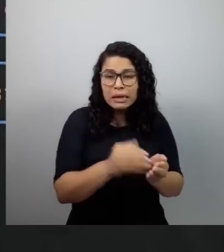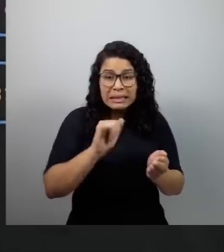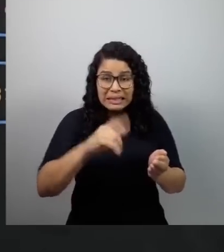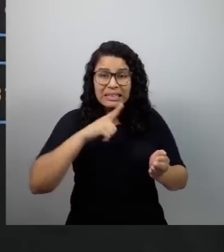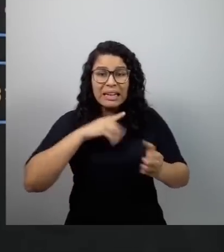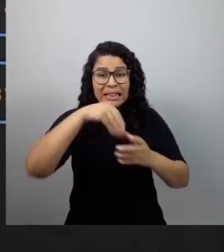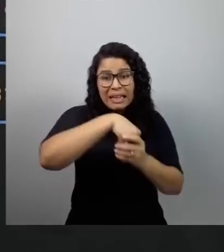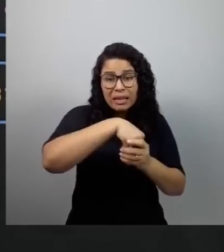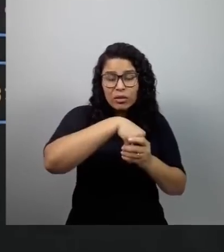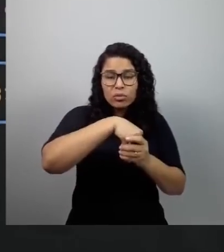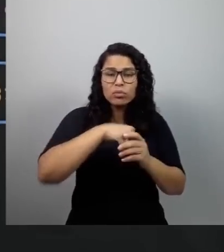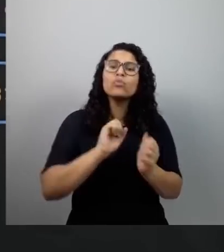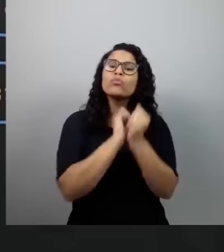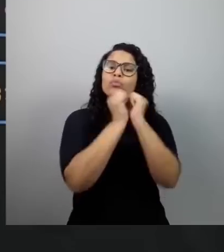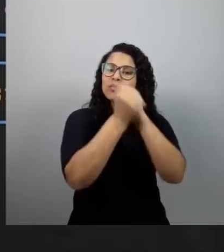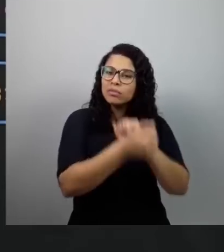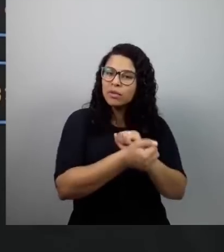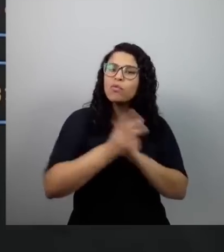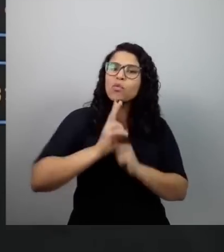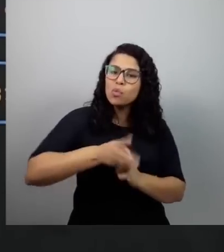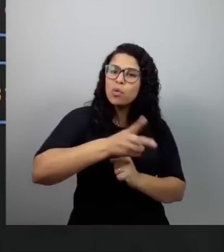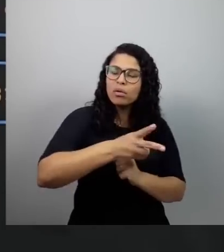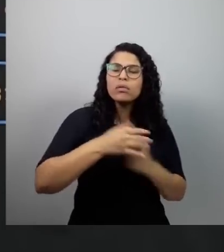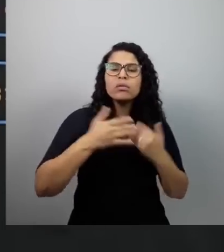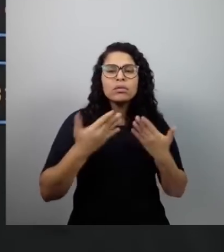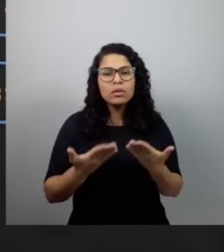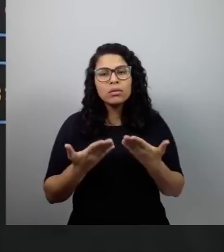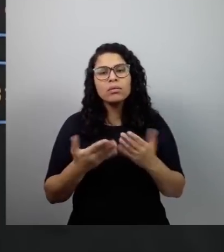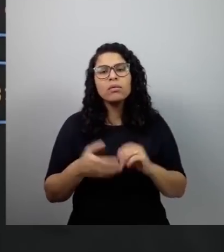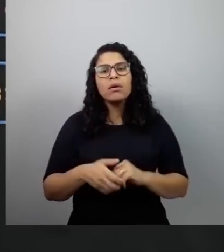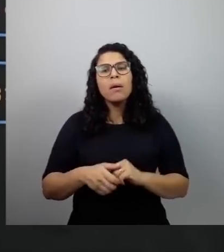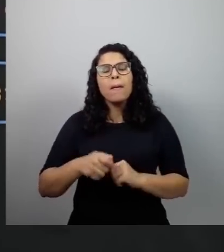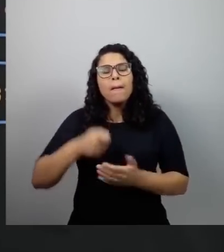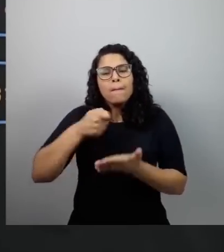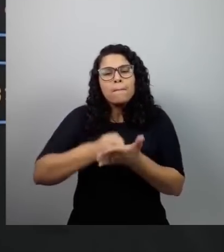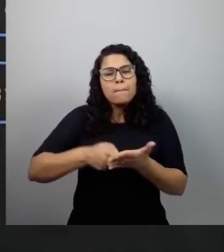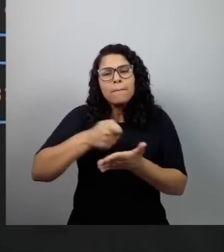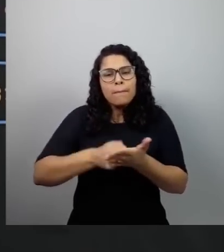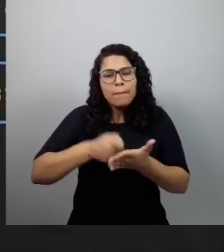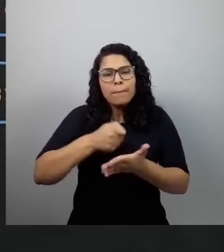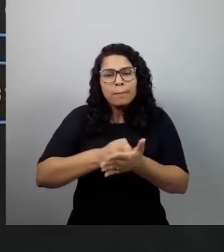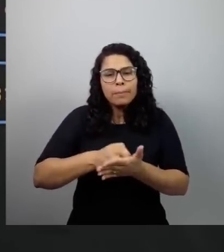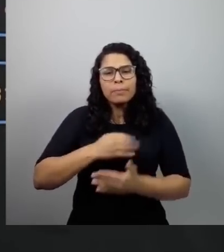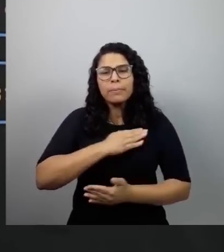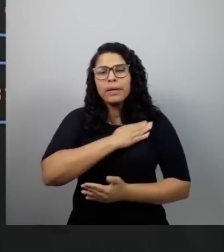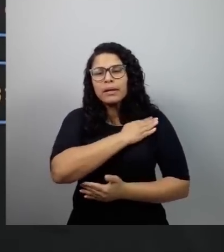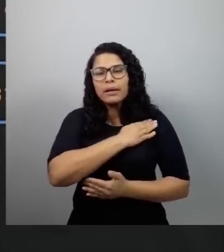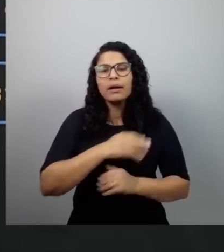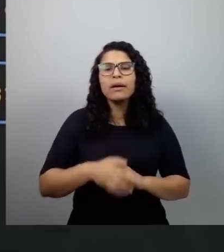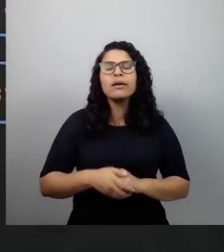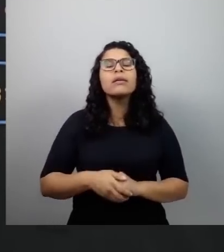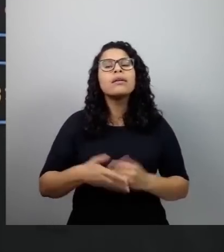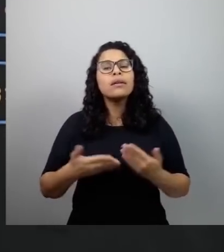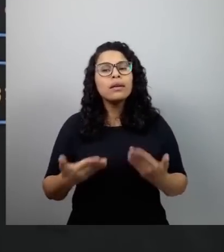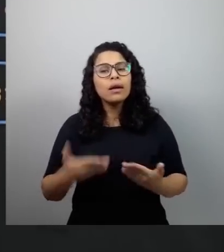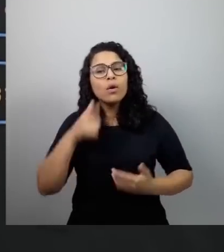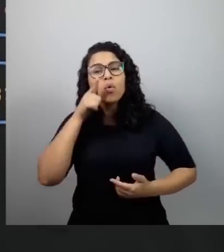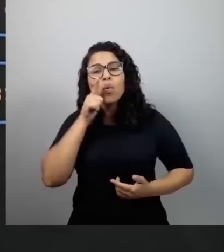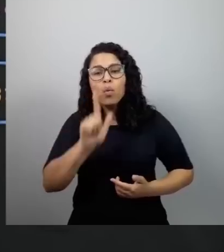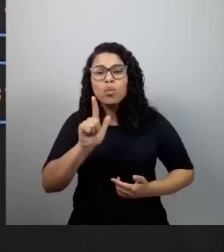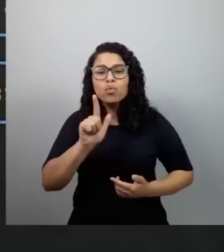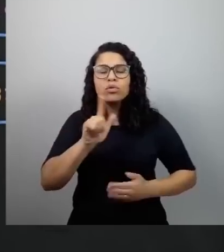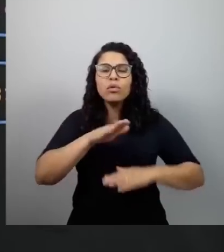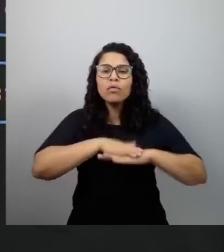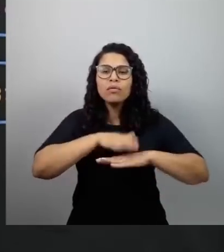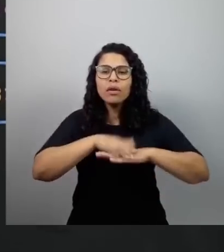levando essa prática do tráfico adiante. Ou seja, foi somente mediante uma pressão militar de uma grande potência é que